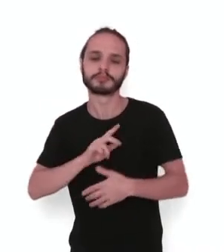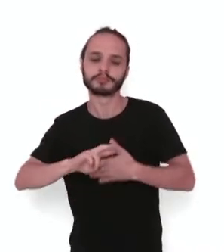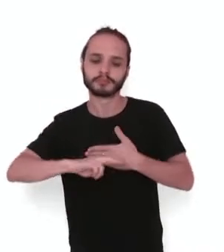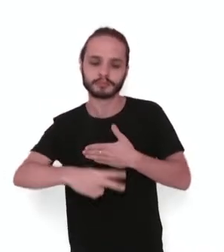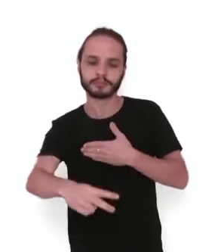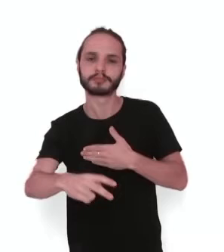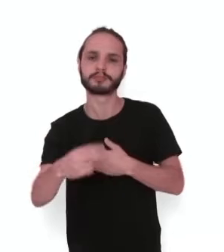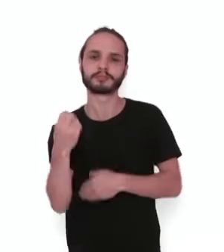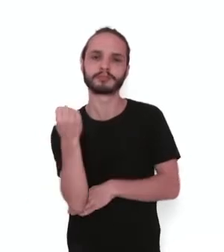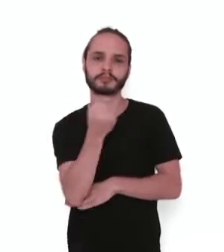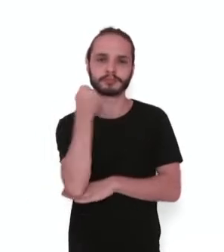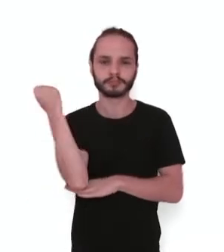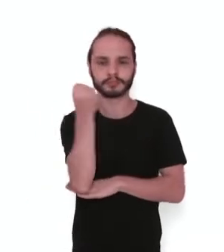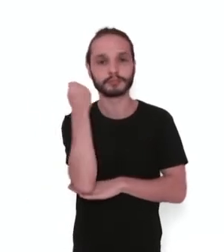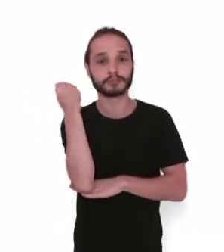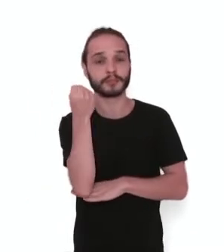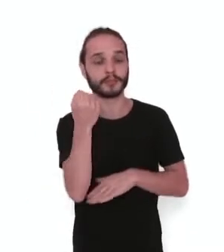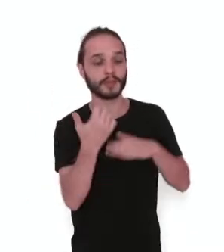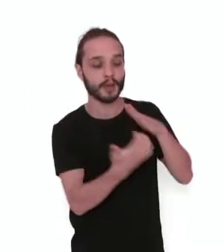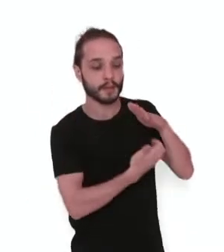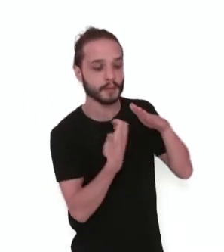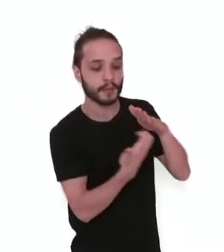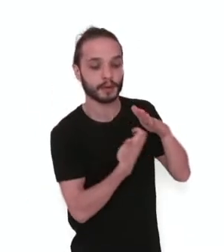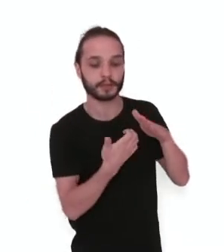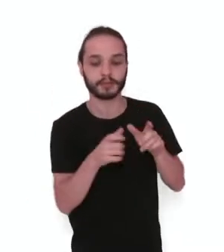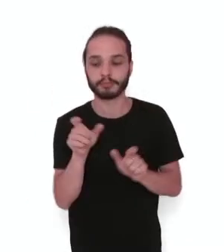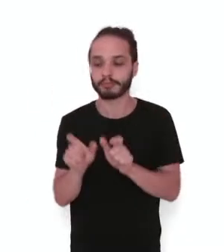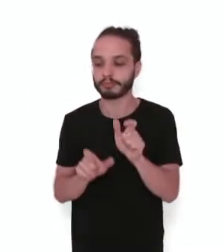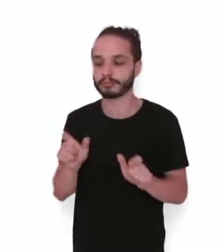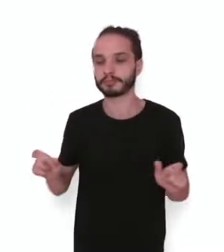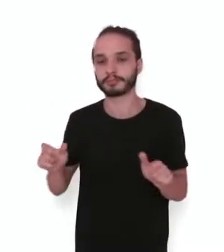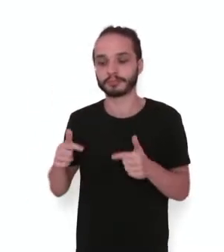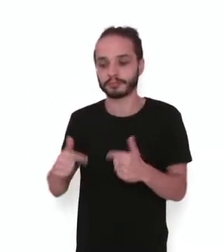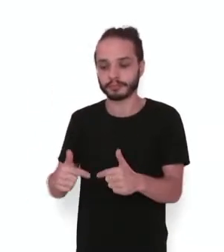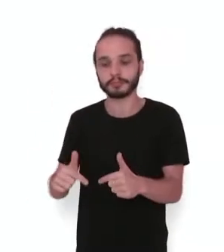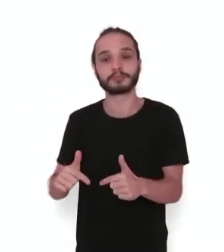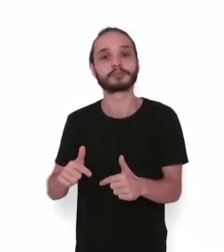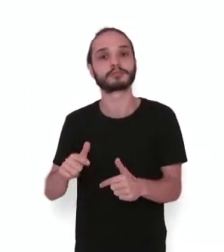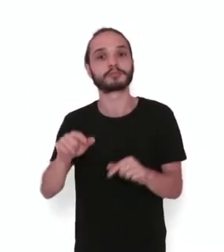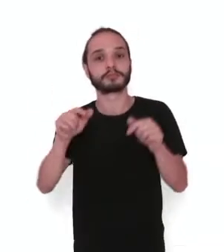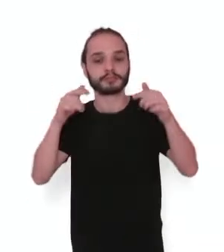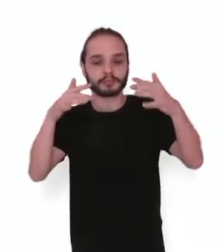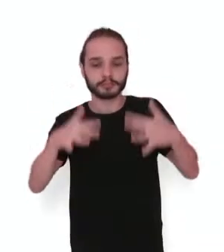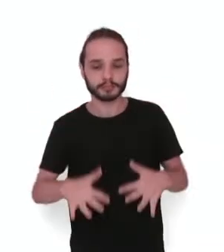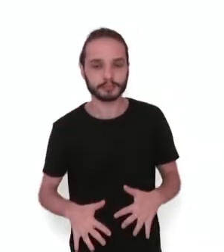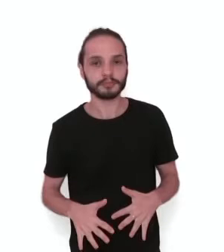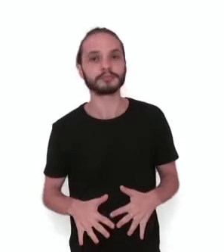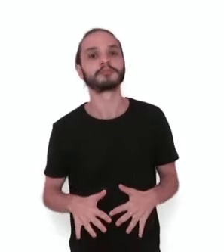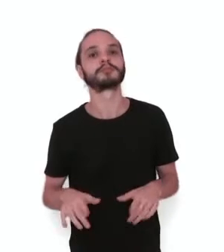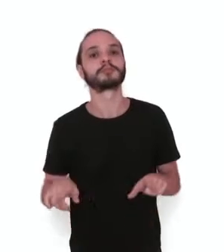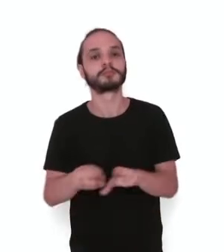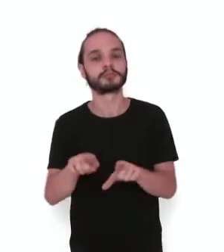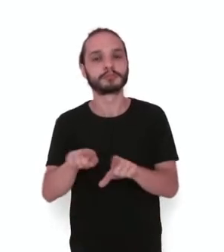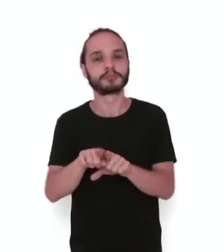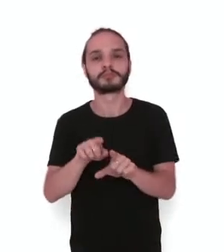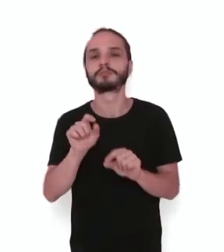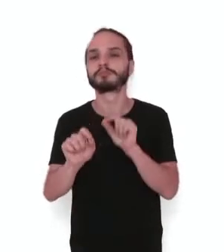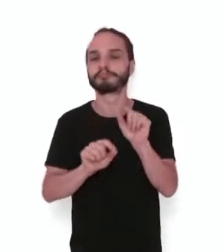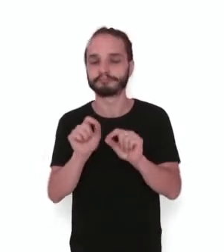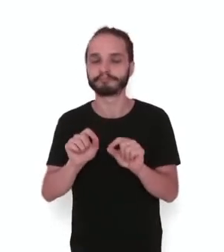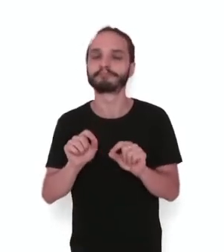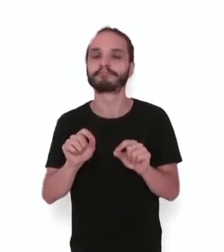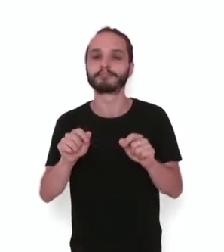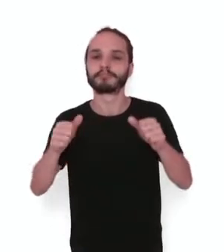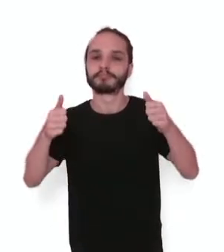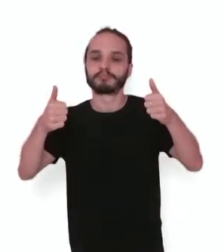Empresas, trabalhadoras e trabalhadores. Estima-se que a crise provoque ainda a deterioração da